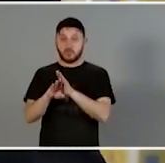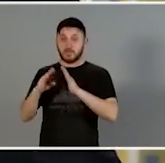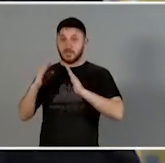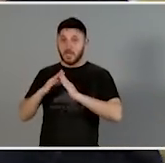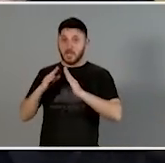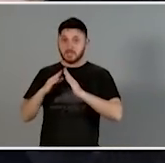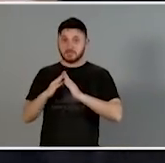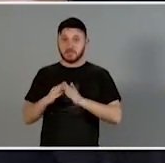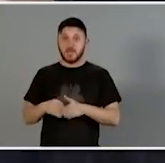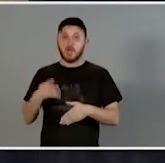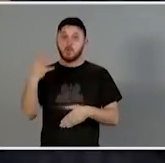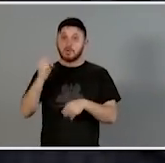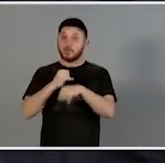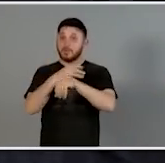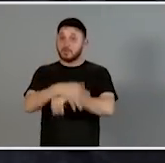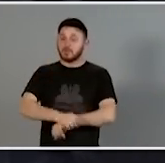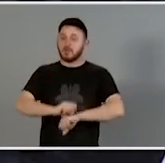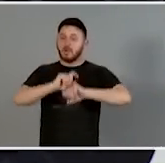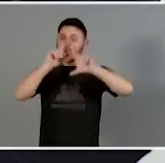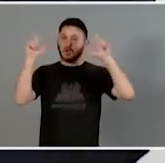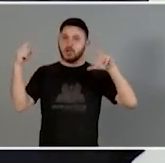às 4 horas da manhã.